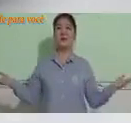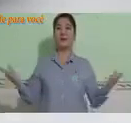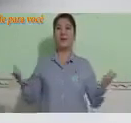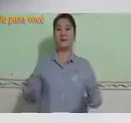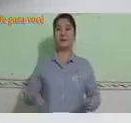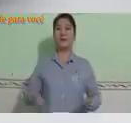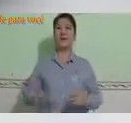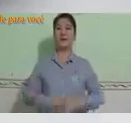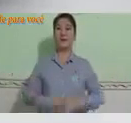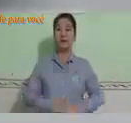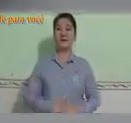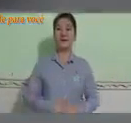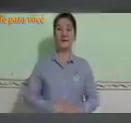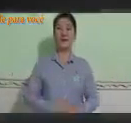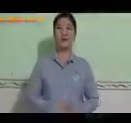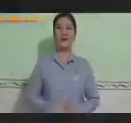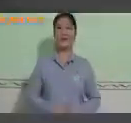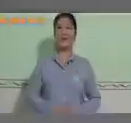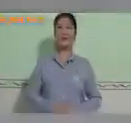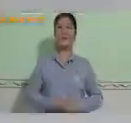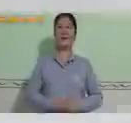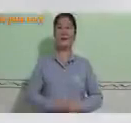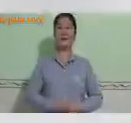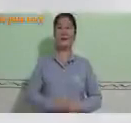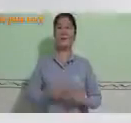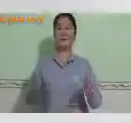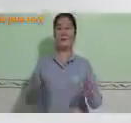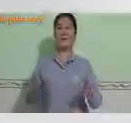Saiba como identificar a varicocele.